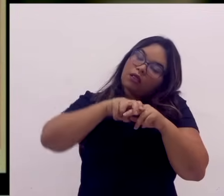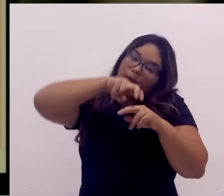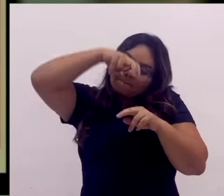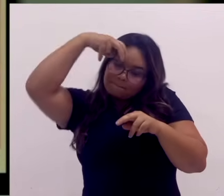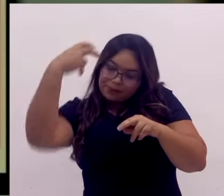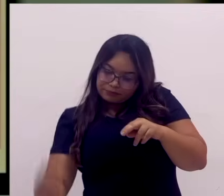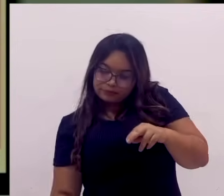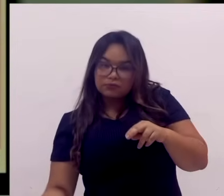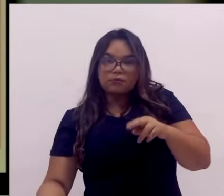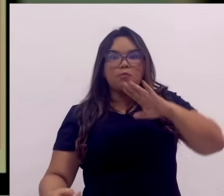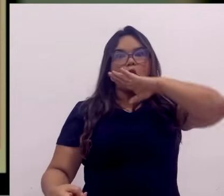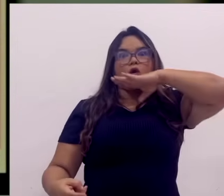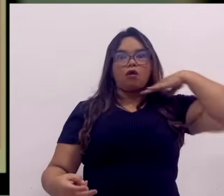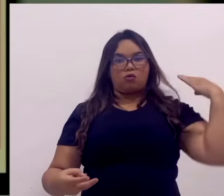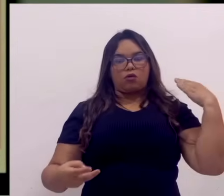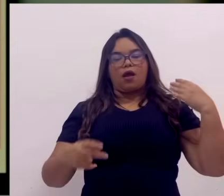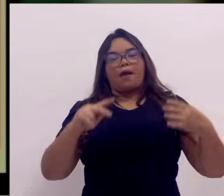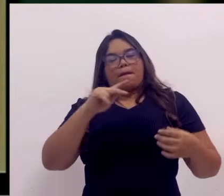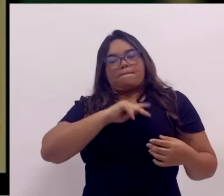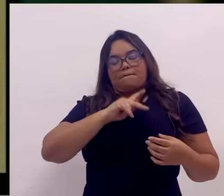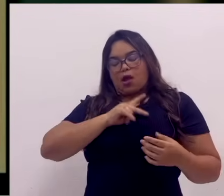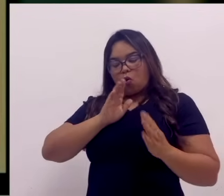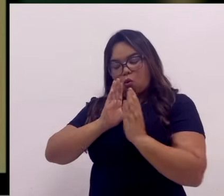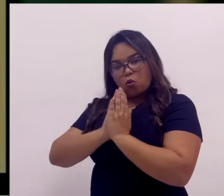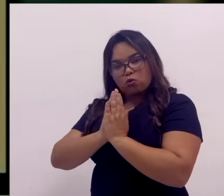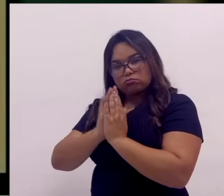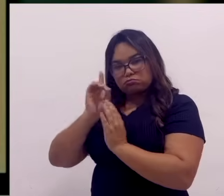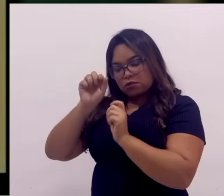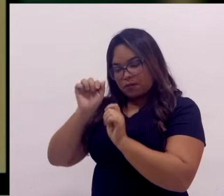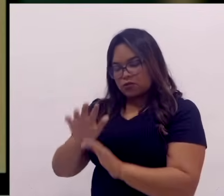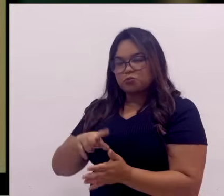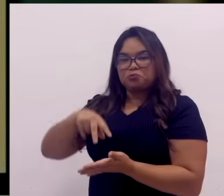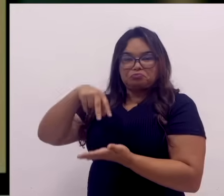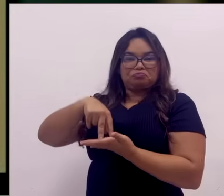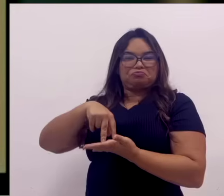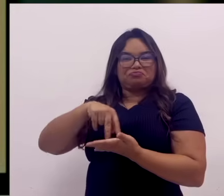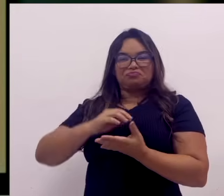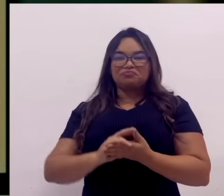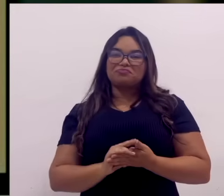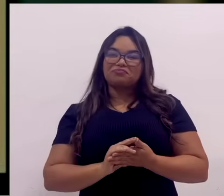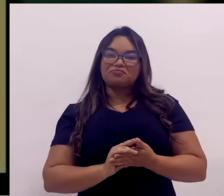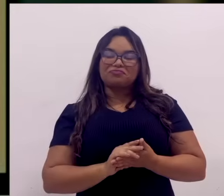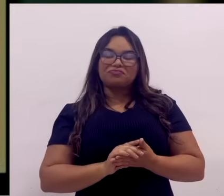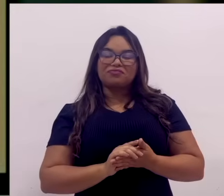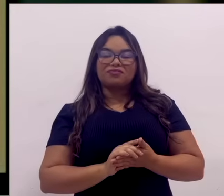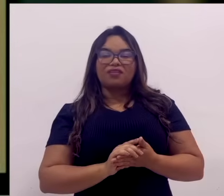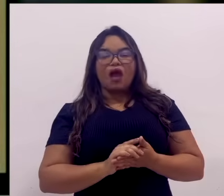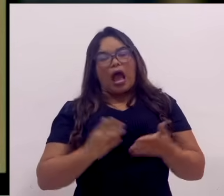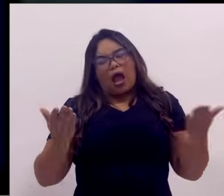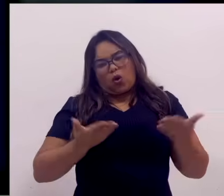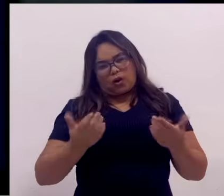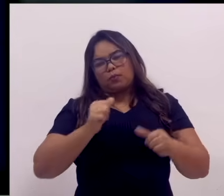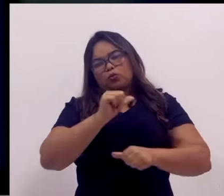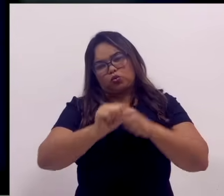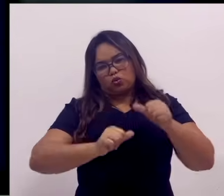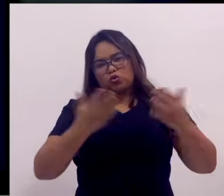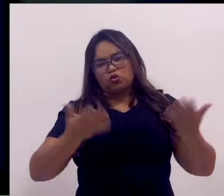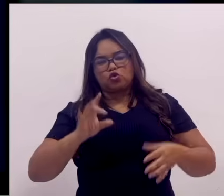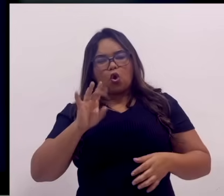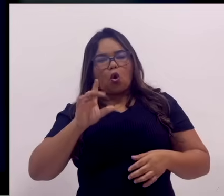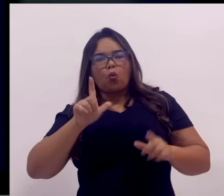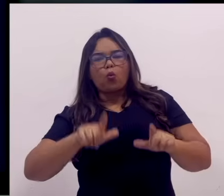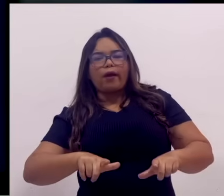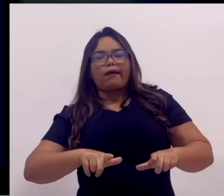ressuscitou. Esse foi o lugar, mas hoje é apenas um porto marítimo, de onde os pescadores saem nos